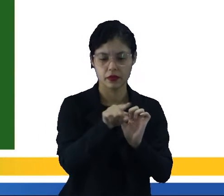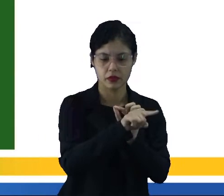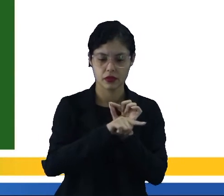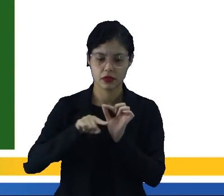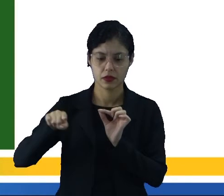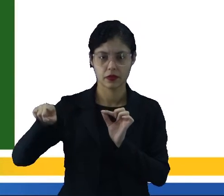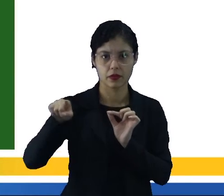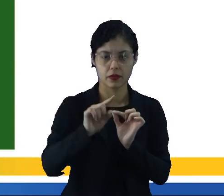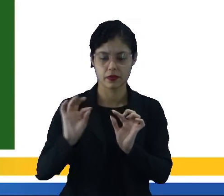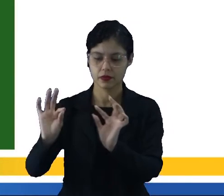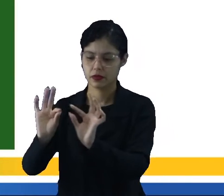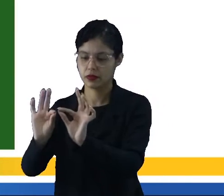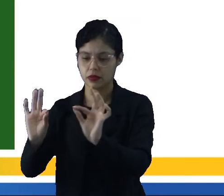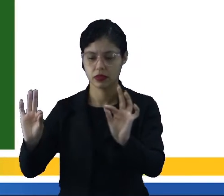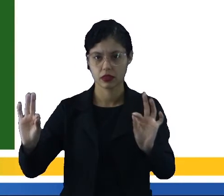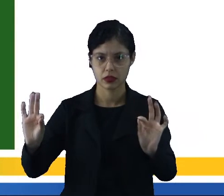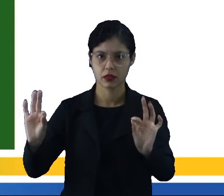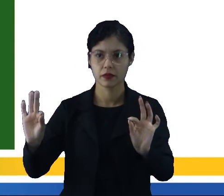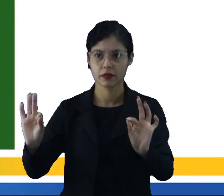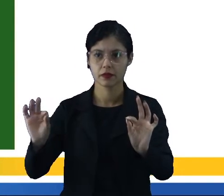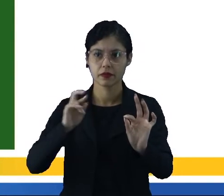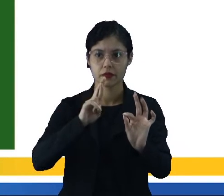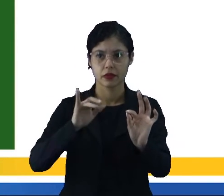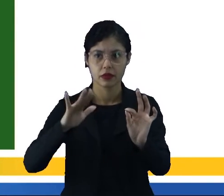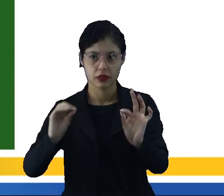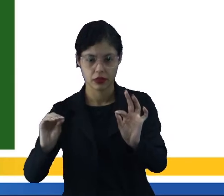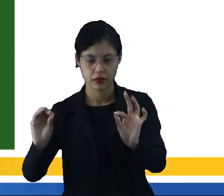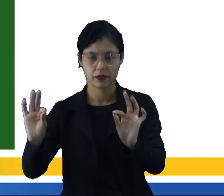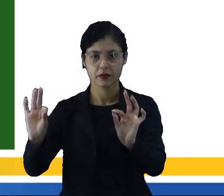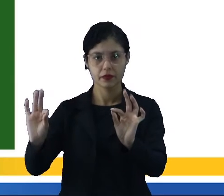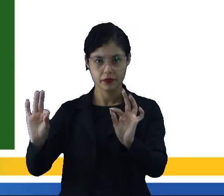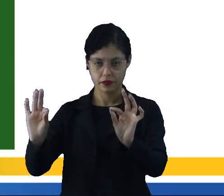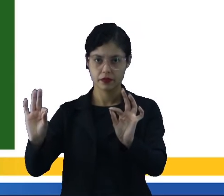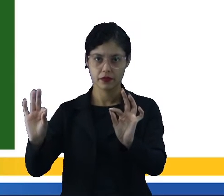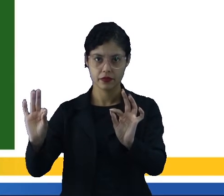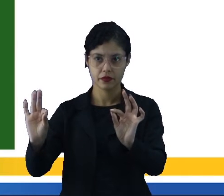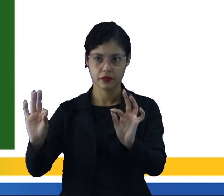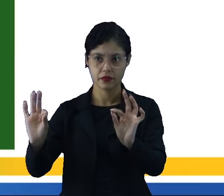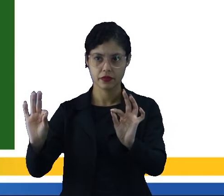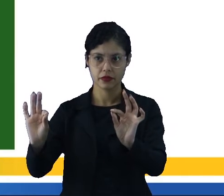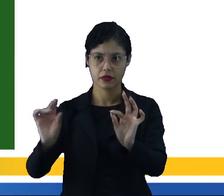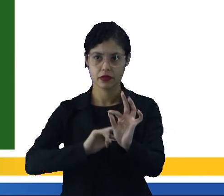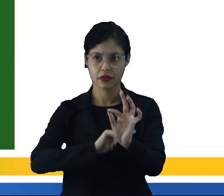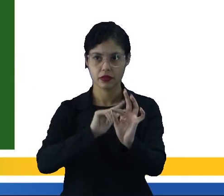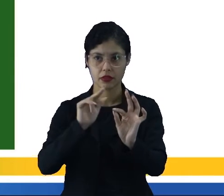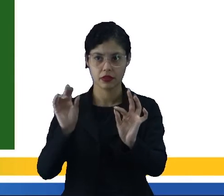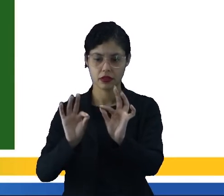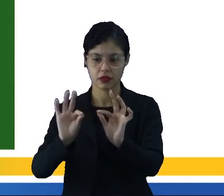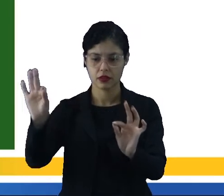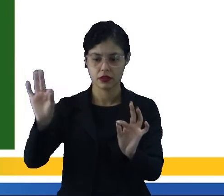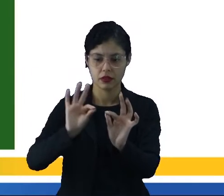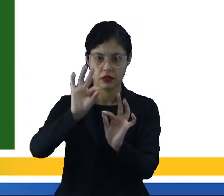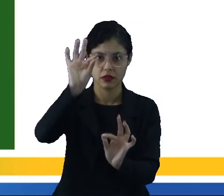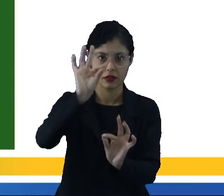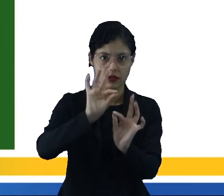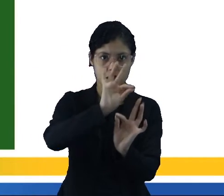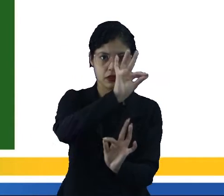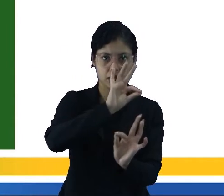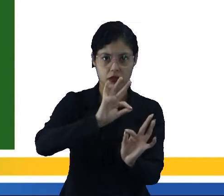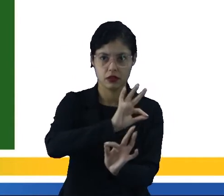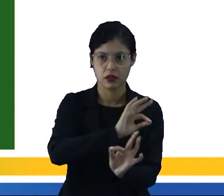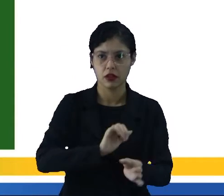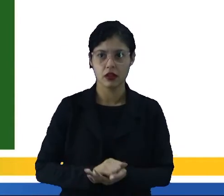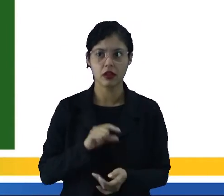rotação então se eu vou imagina que esse raio aqui ó ele vai eu vou fazendo vários Raios OK